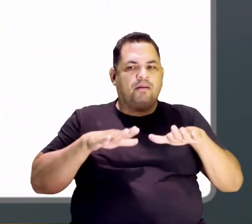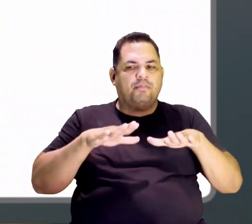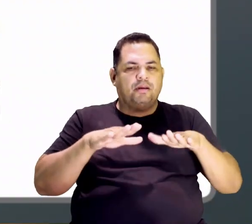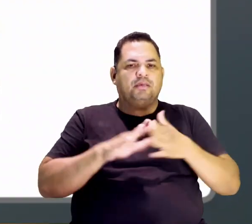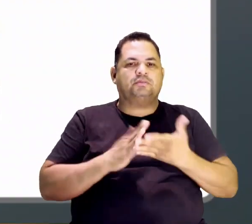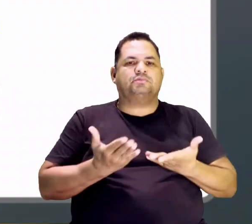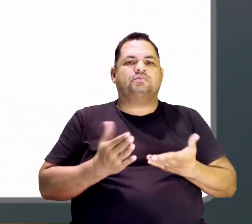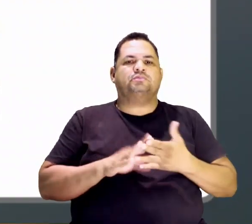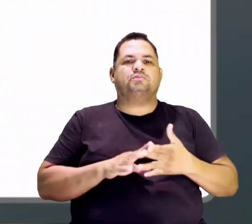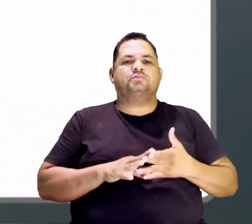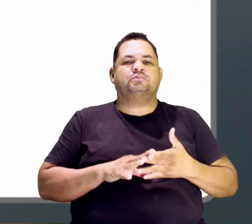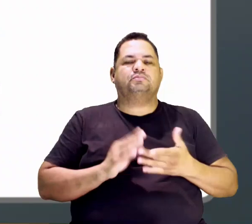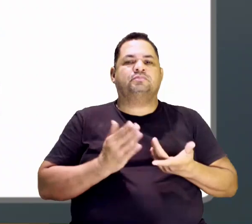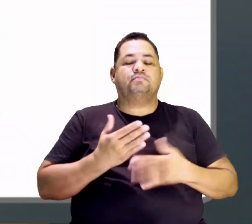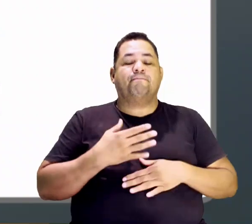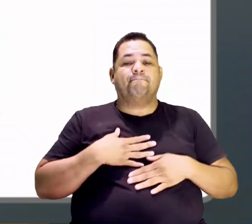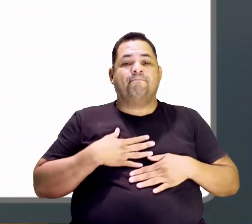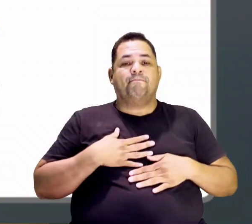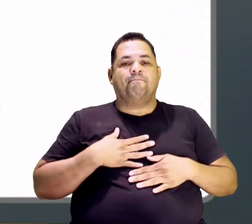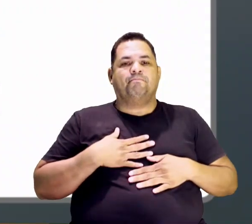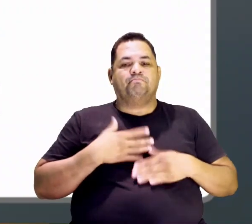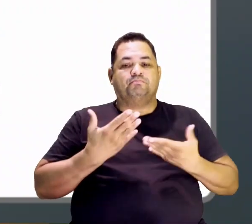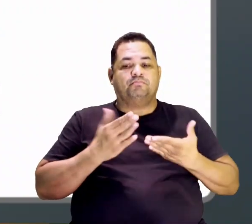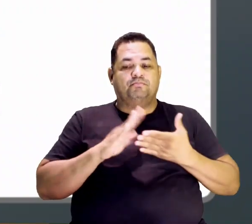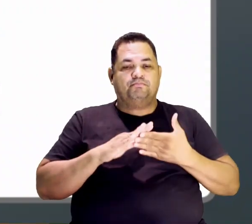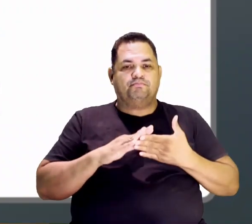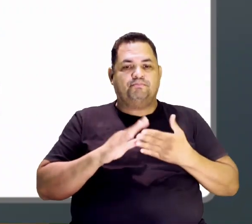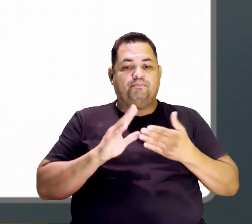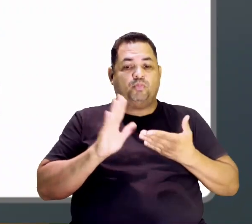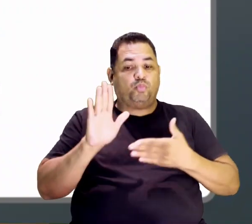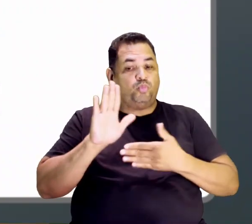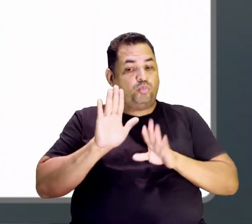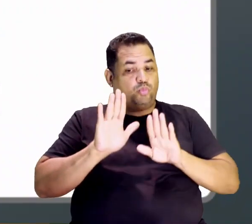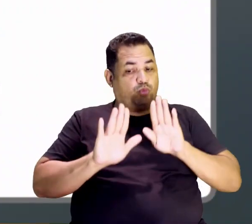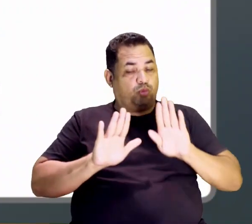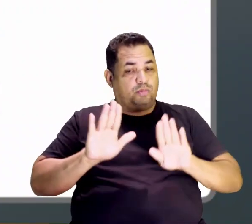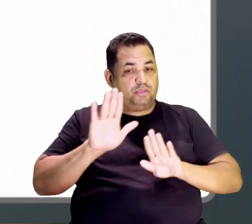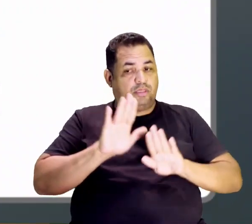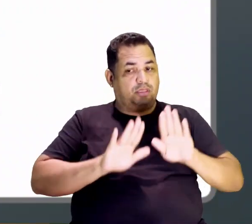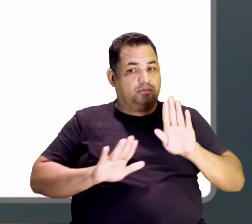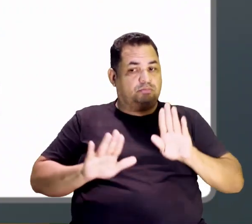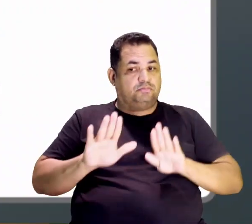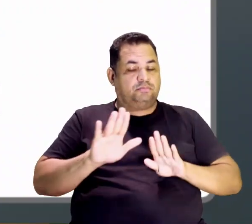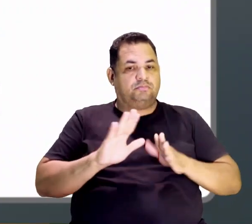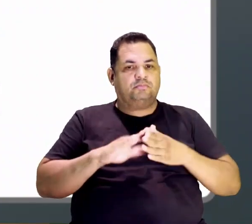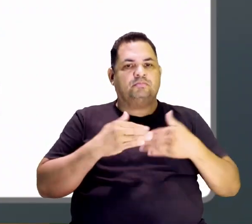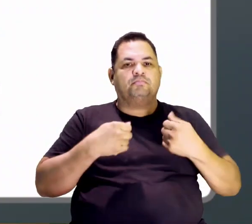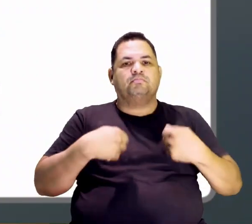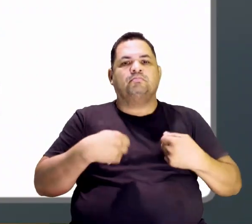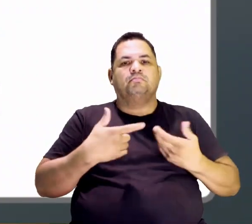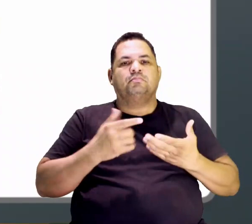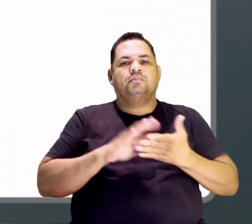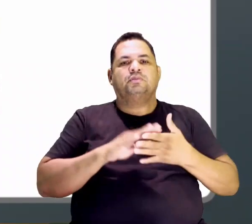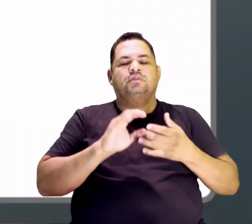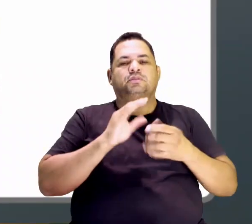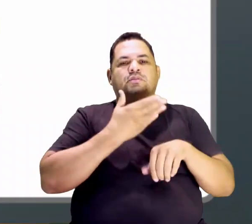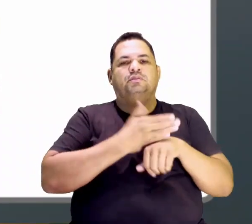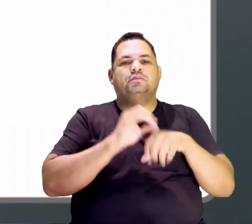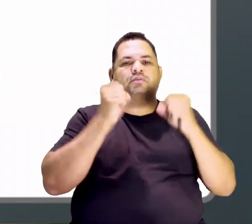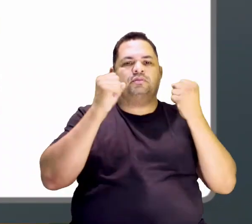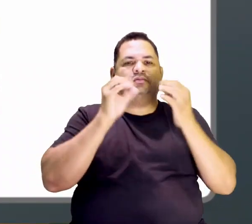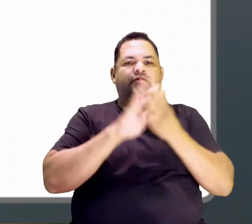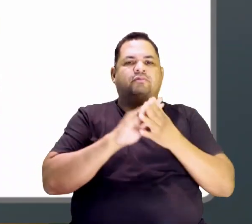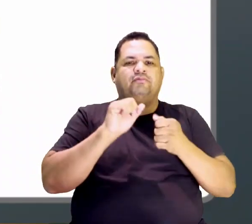tu tá fazendo mudanças significativas para ele. Então, quando tu for realizar qualquer tipo de atividade física, de exercício, te prepara aí fazendo